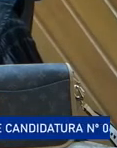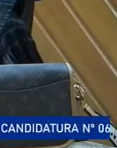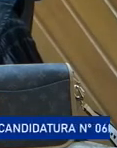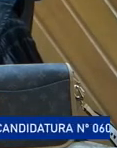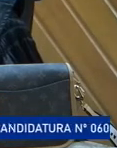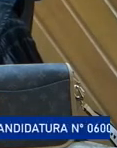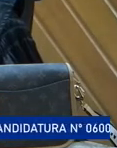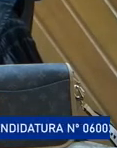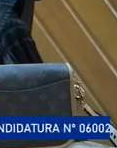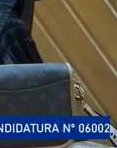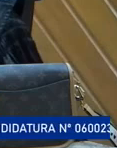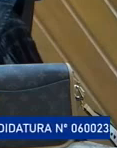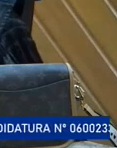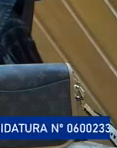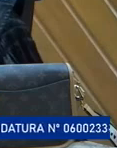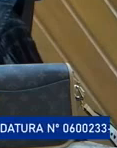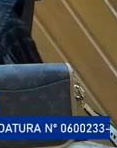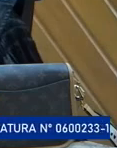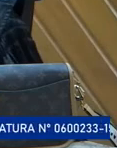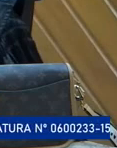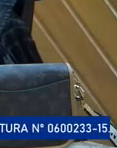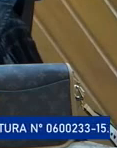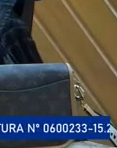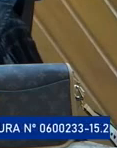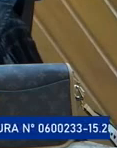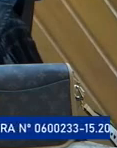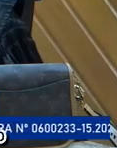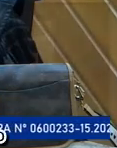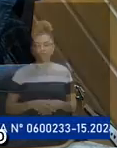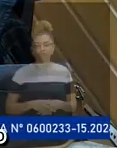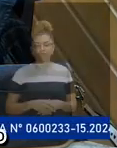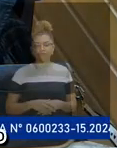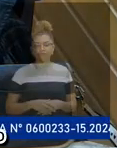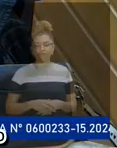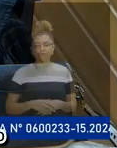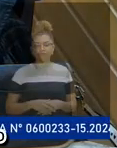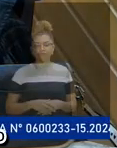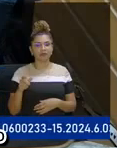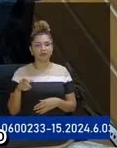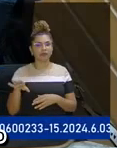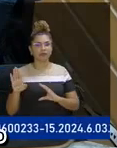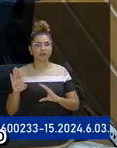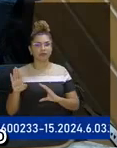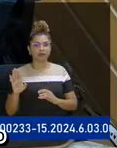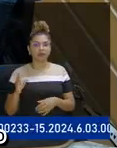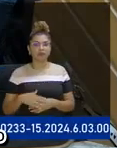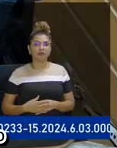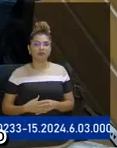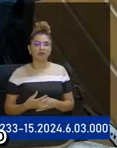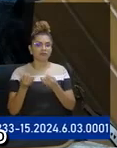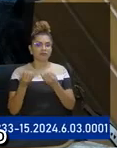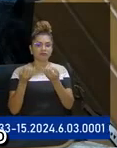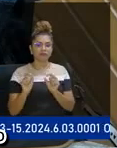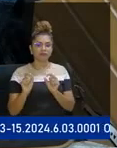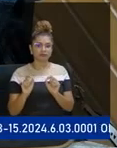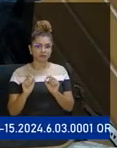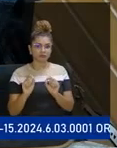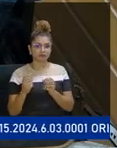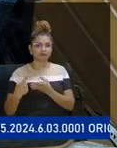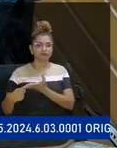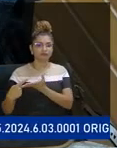no prazo legal. Souza. Em síntese, o embargante alega a omissão da juntada dos autos do